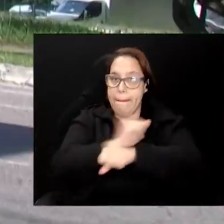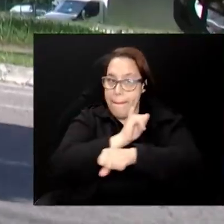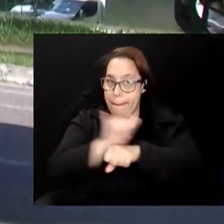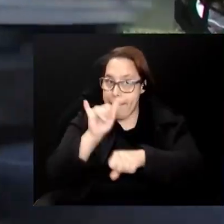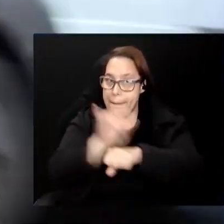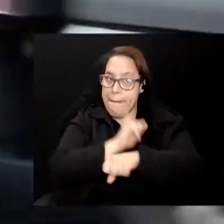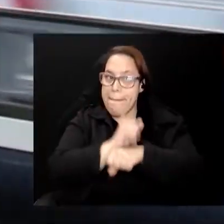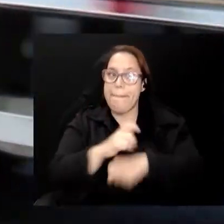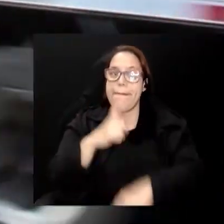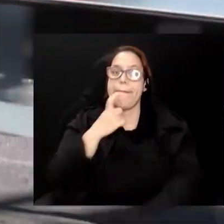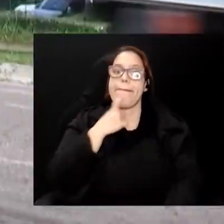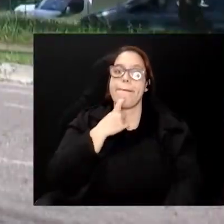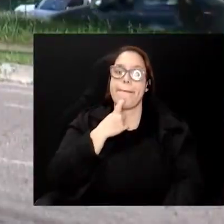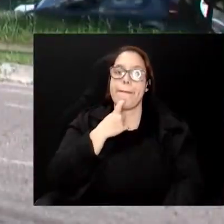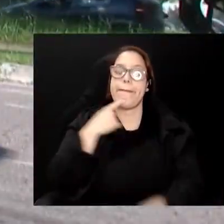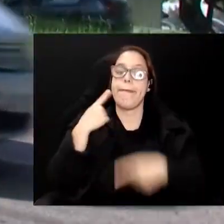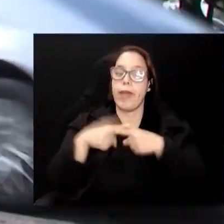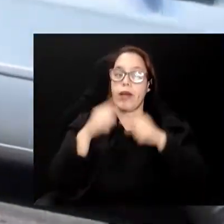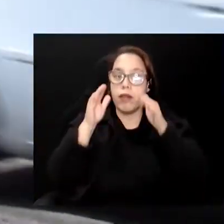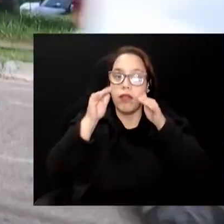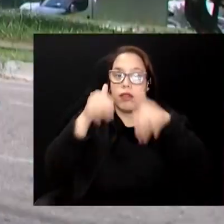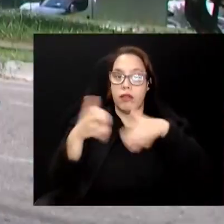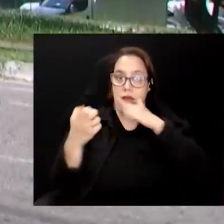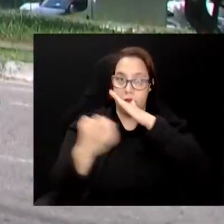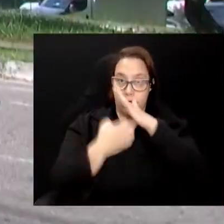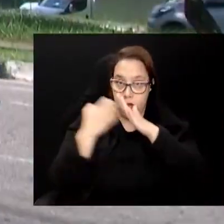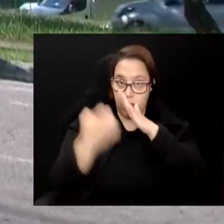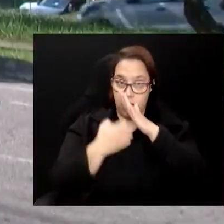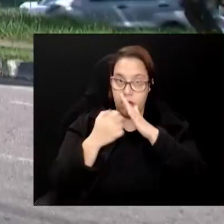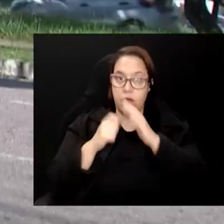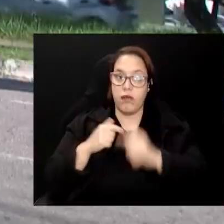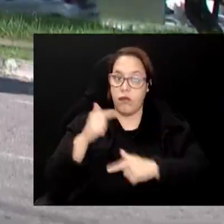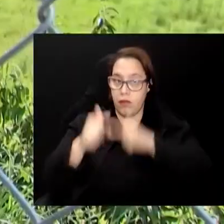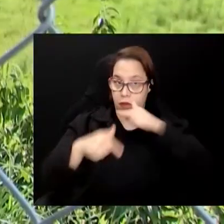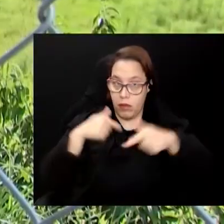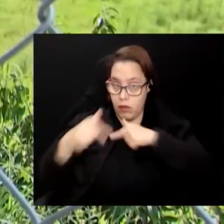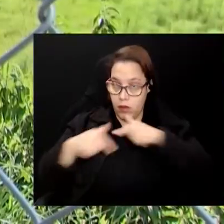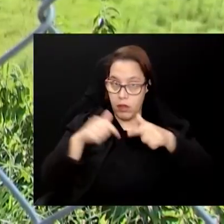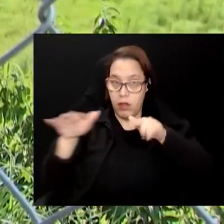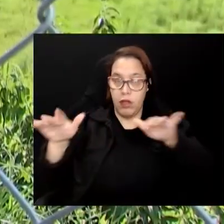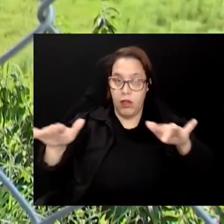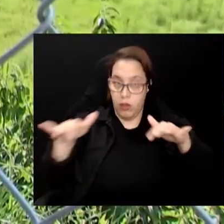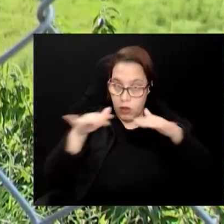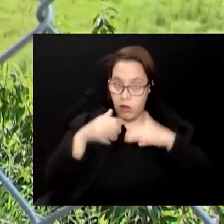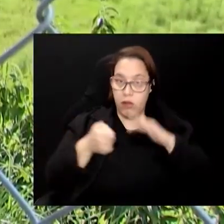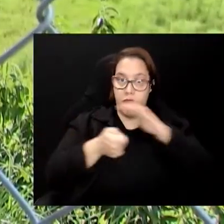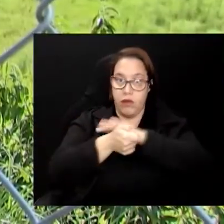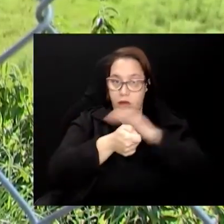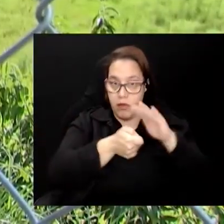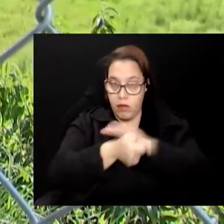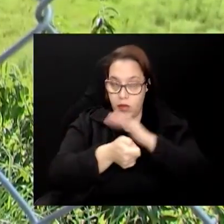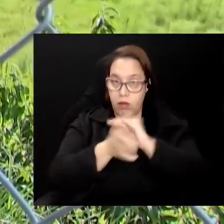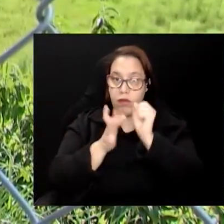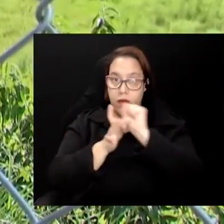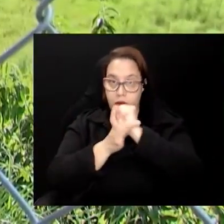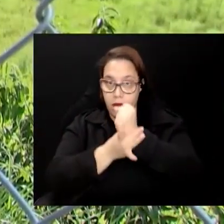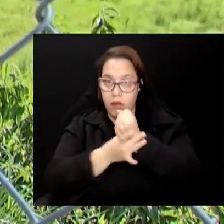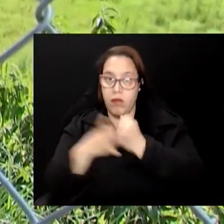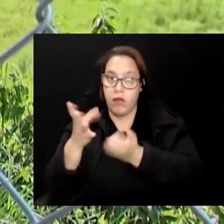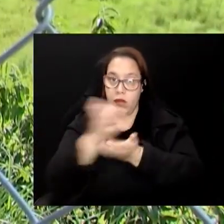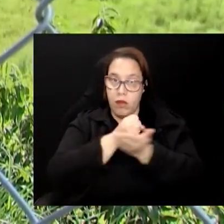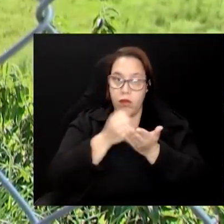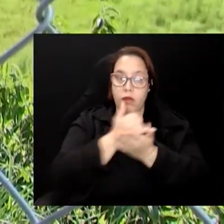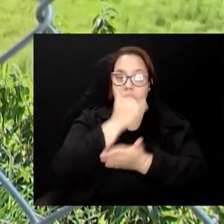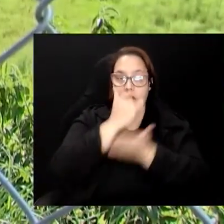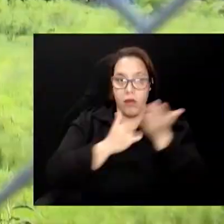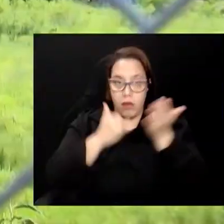por concentrar empresas, gerar empregos, atrair investimentos e garantir a arrecadação tributária